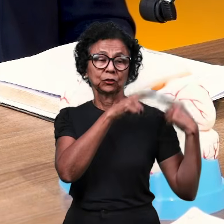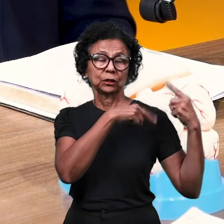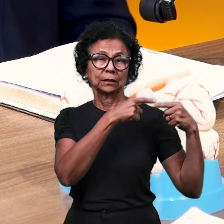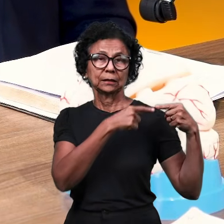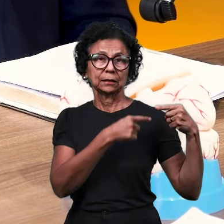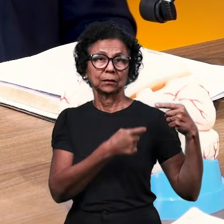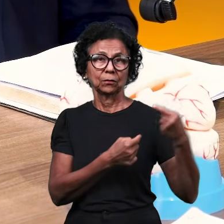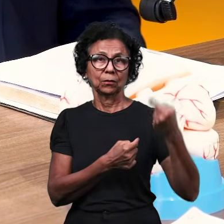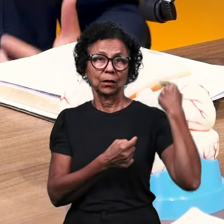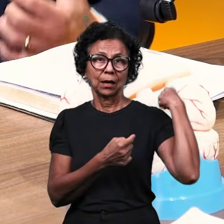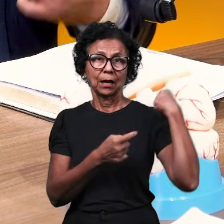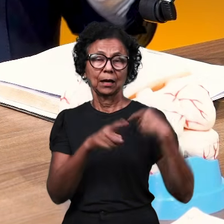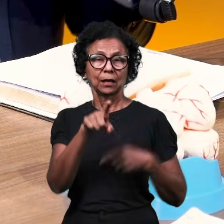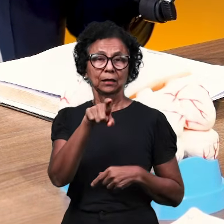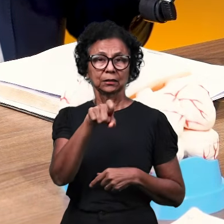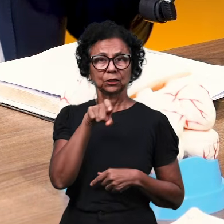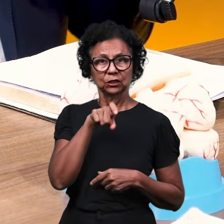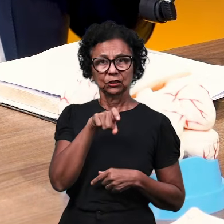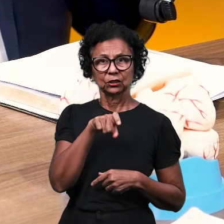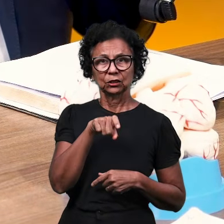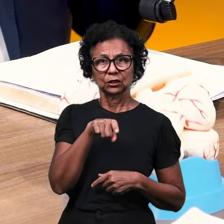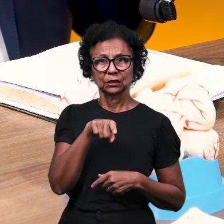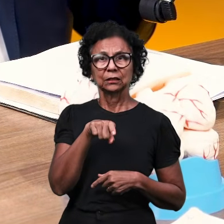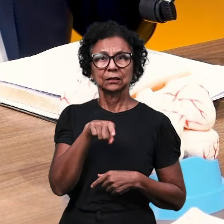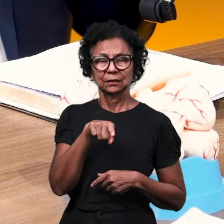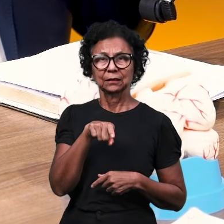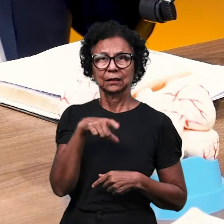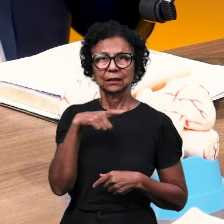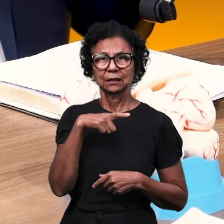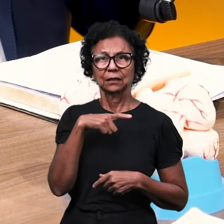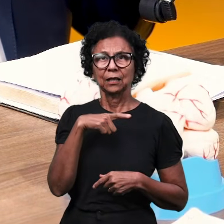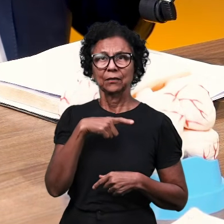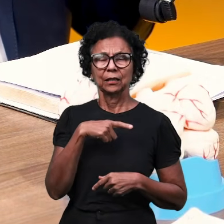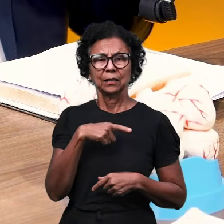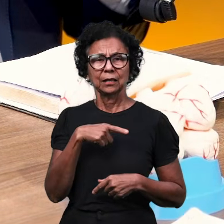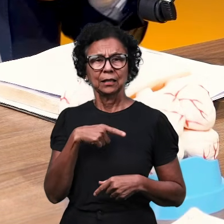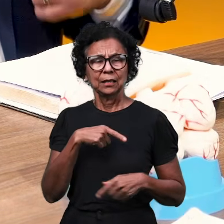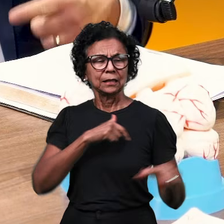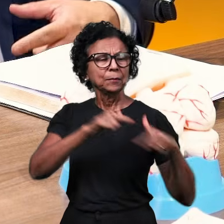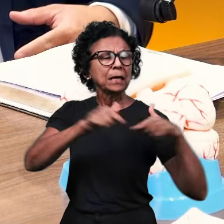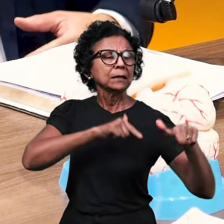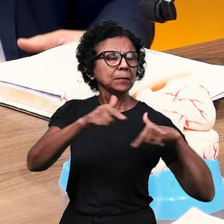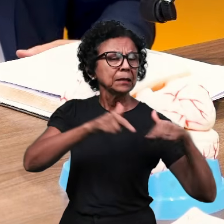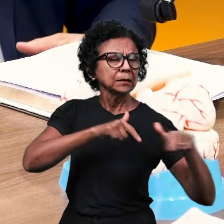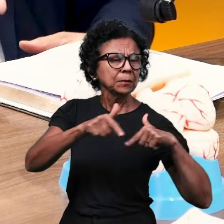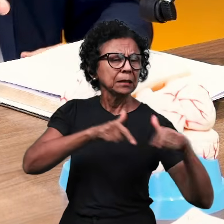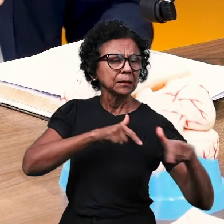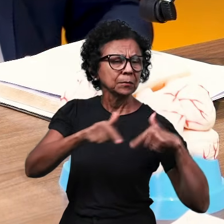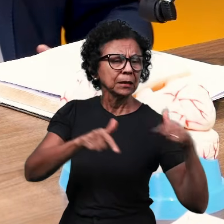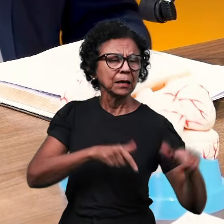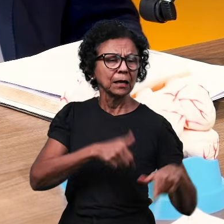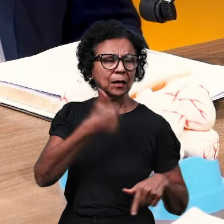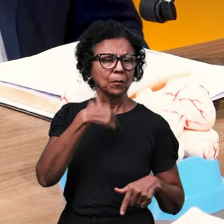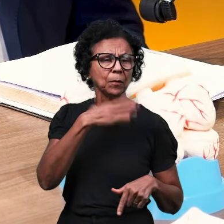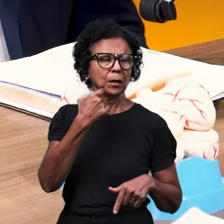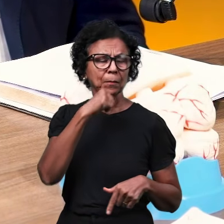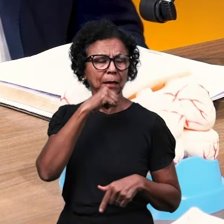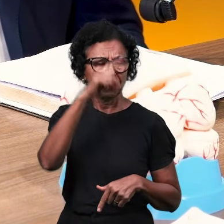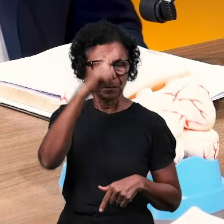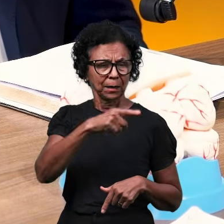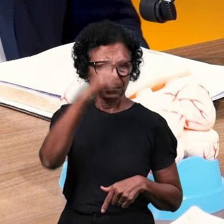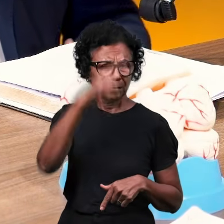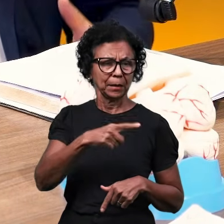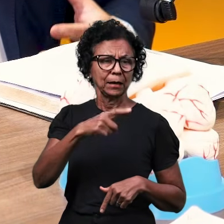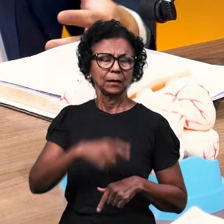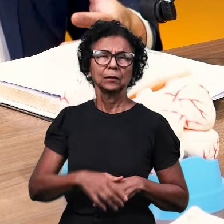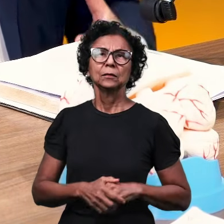teve por conta dos pais baby boomer, né? Ou seja, tem que trabalhar, tem que trabalhar, tem que trabalhar.